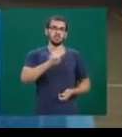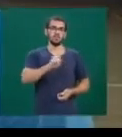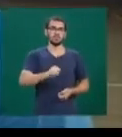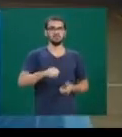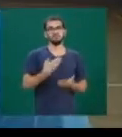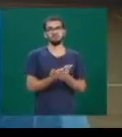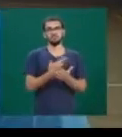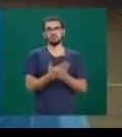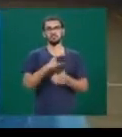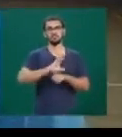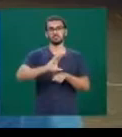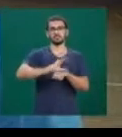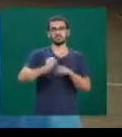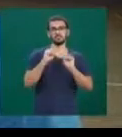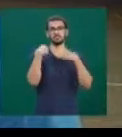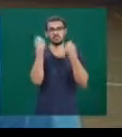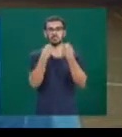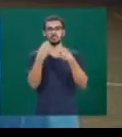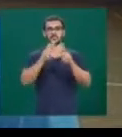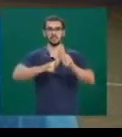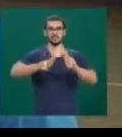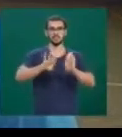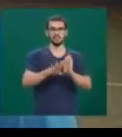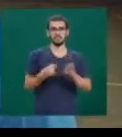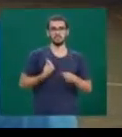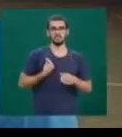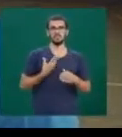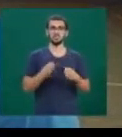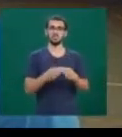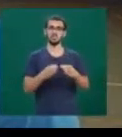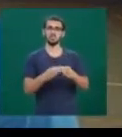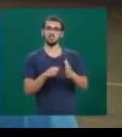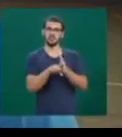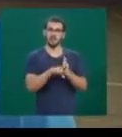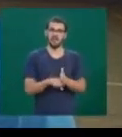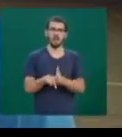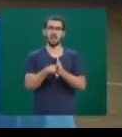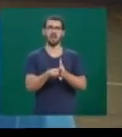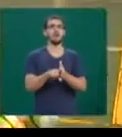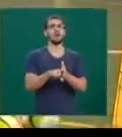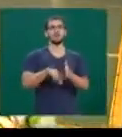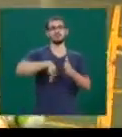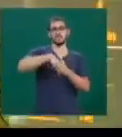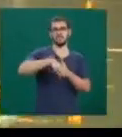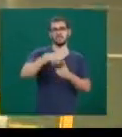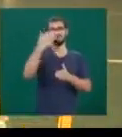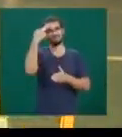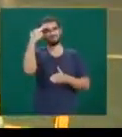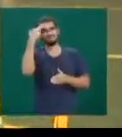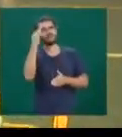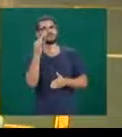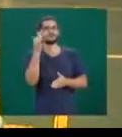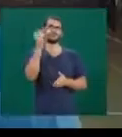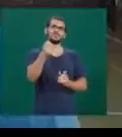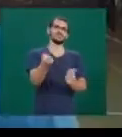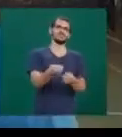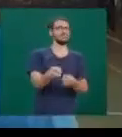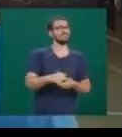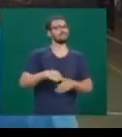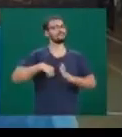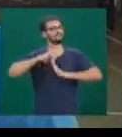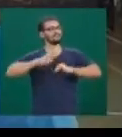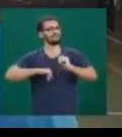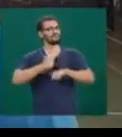e participa do grupo de pesquisa e ensino em futsal. Conta que sonha um dia se tornar treinador de goleiros. Se tudo